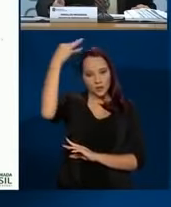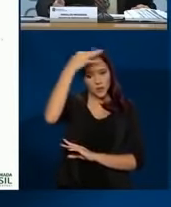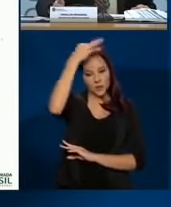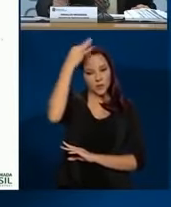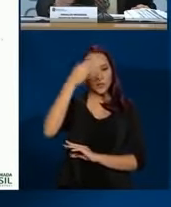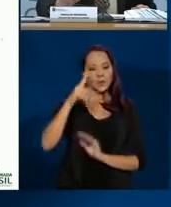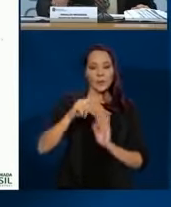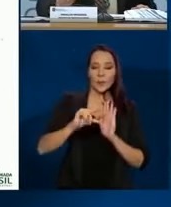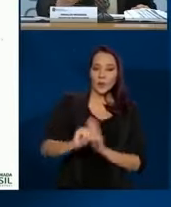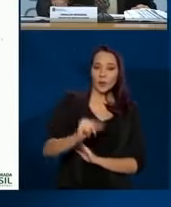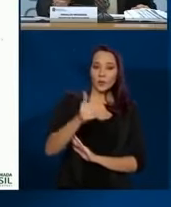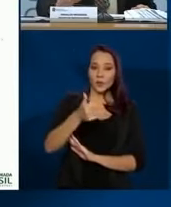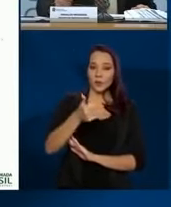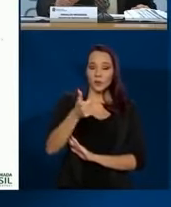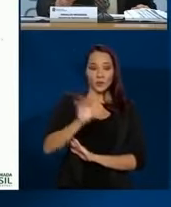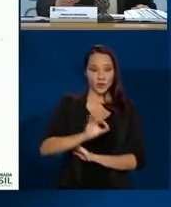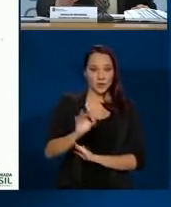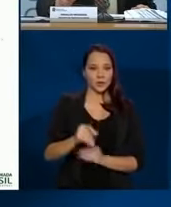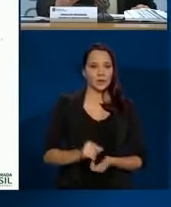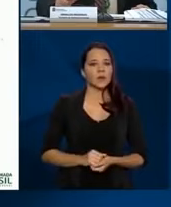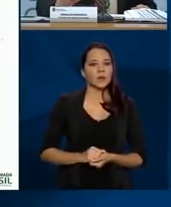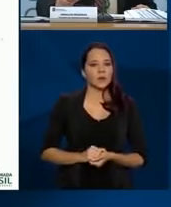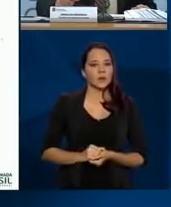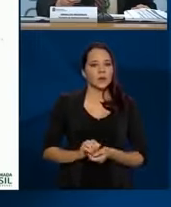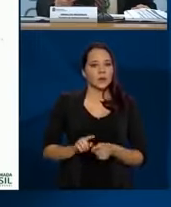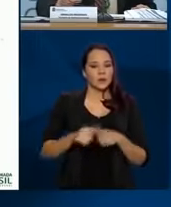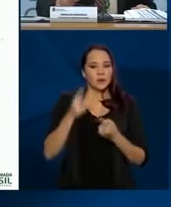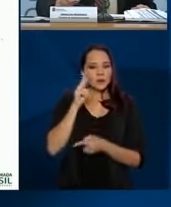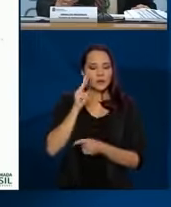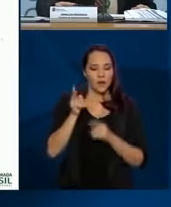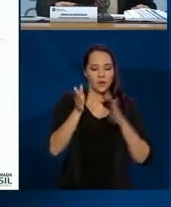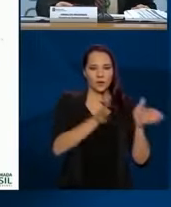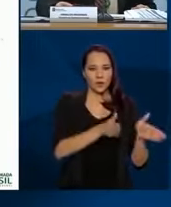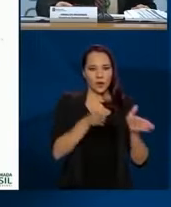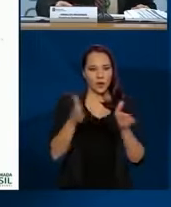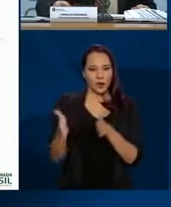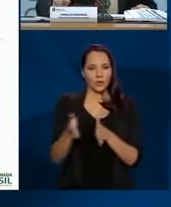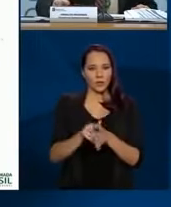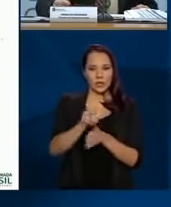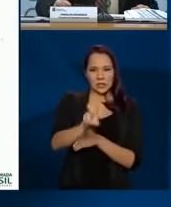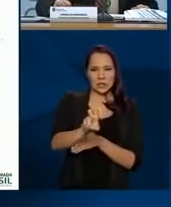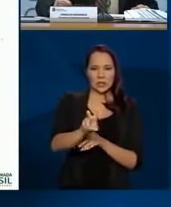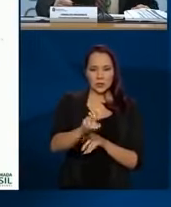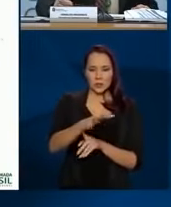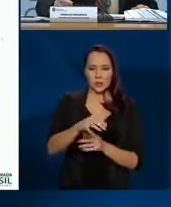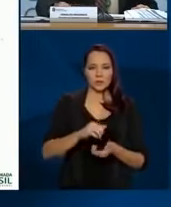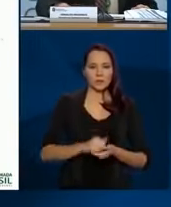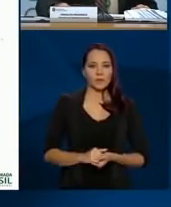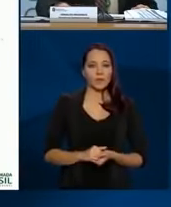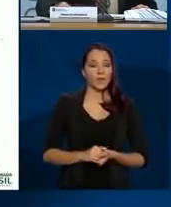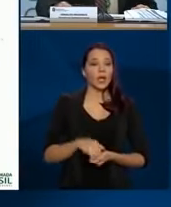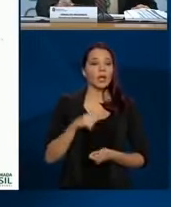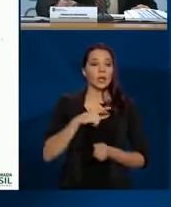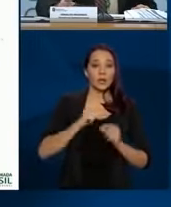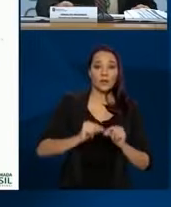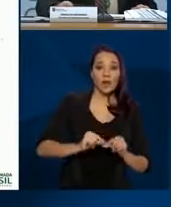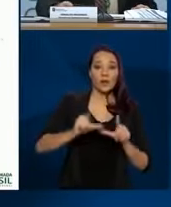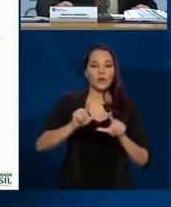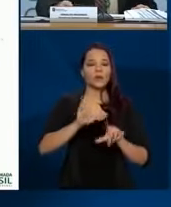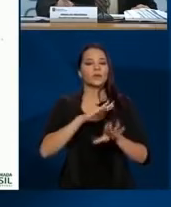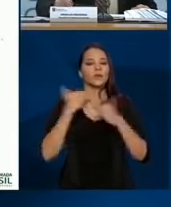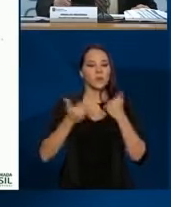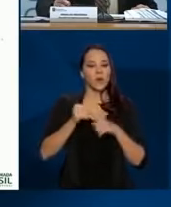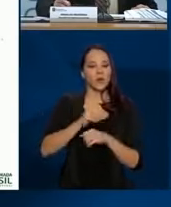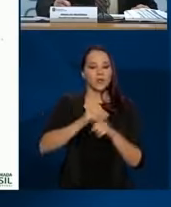menos 2%, mas a gente considera o intervalo entre mais ou menos 5%, e houve incremento de óbito